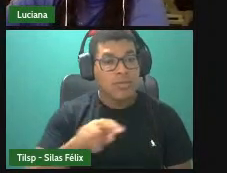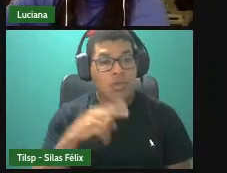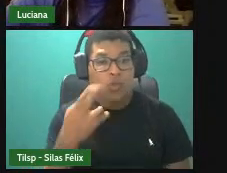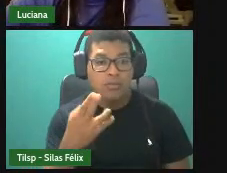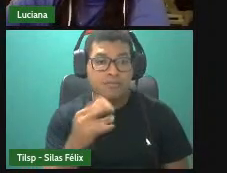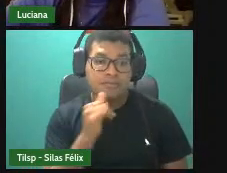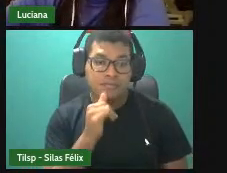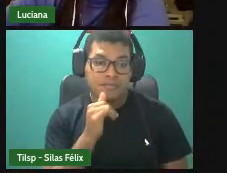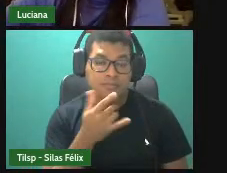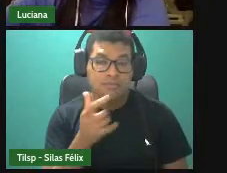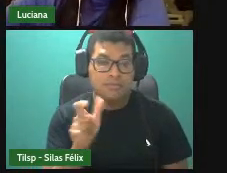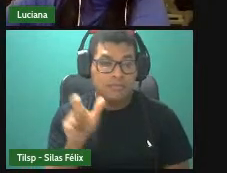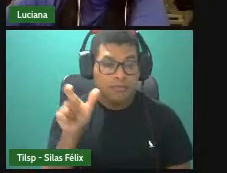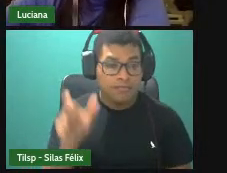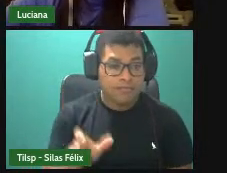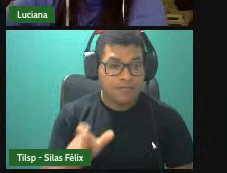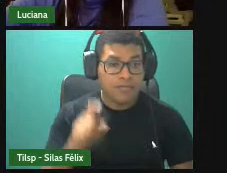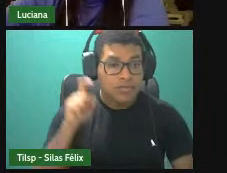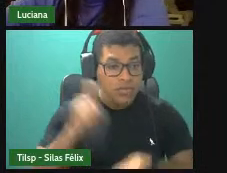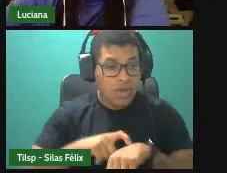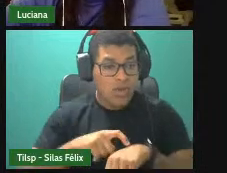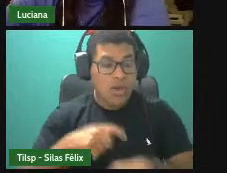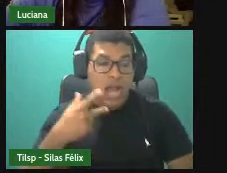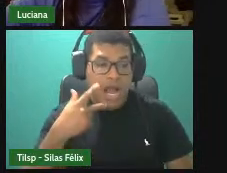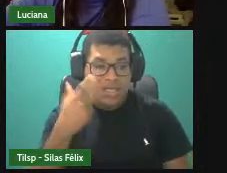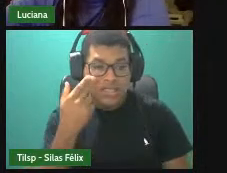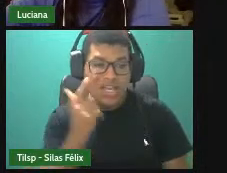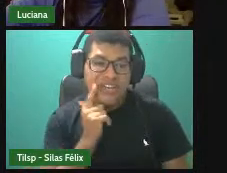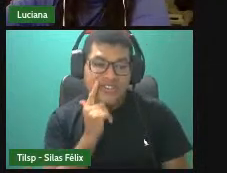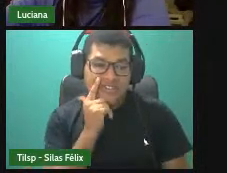uma conduta lá na hora da cirurgia do implante,